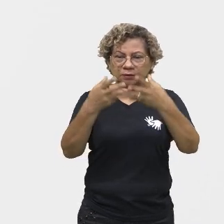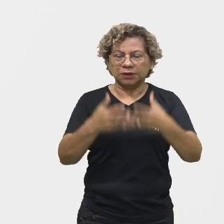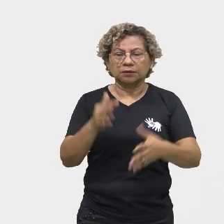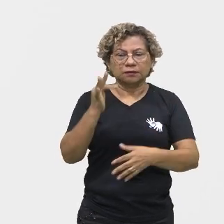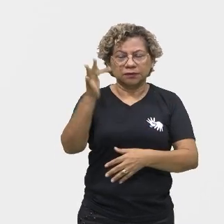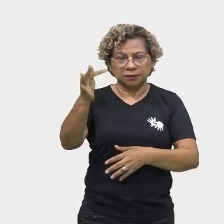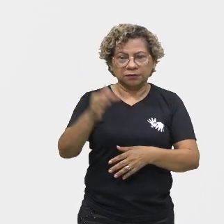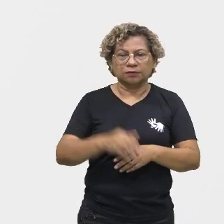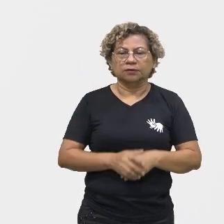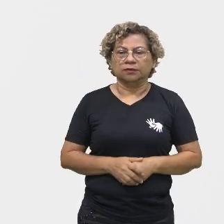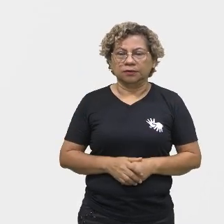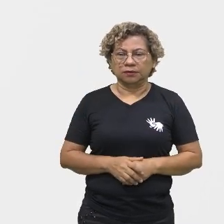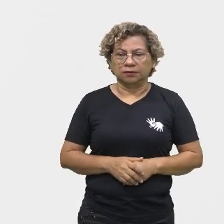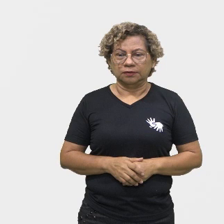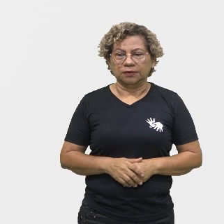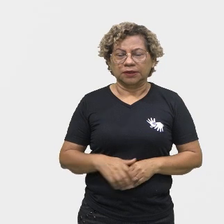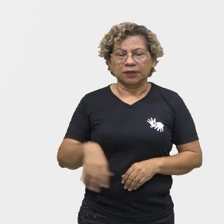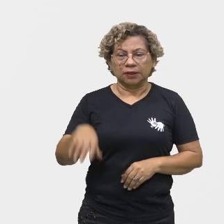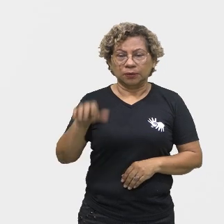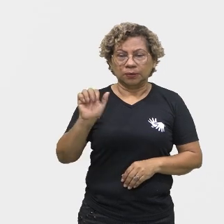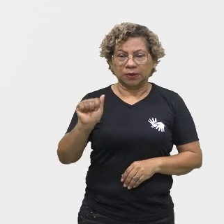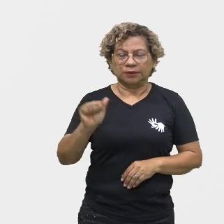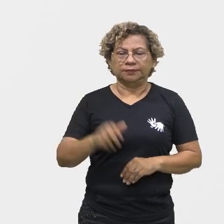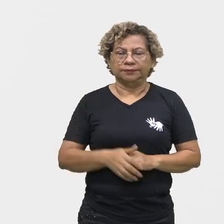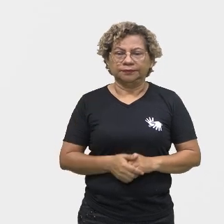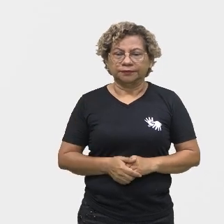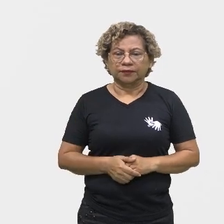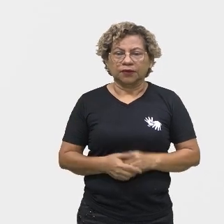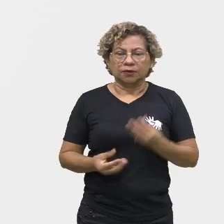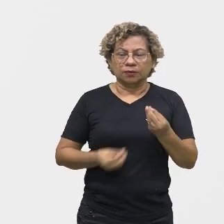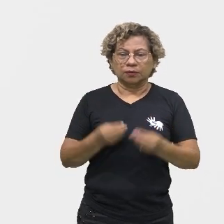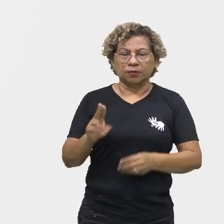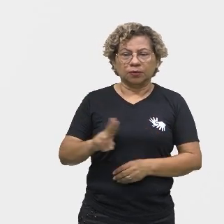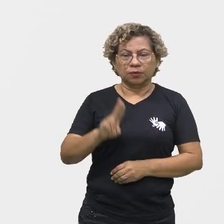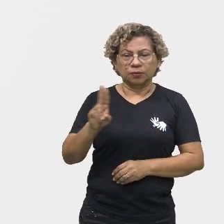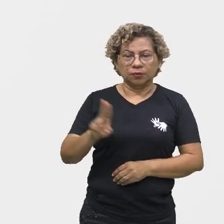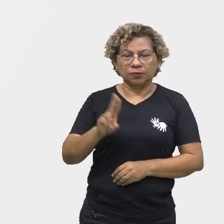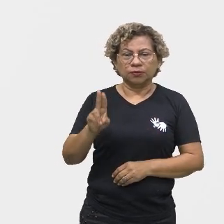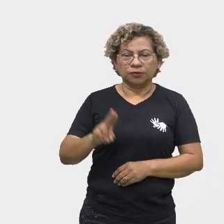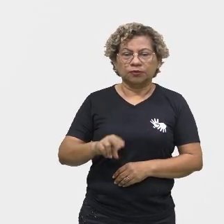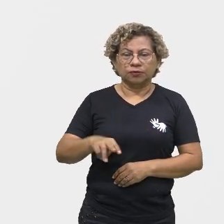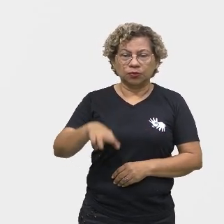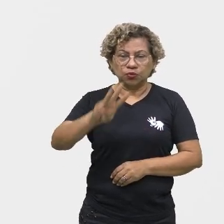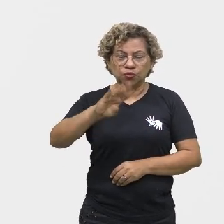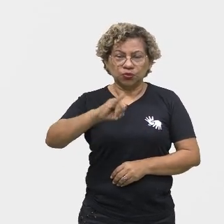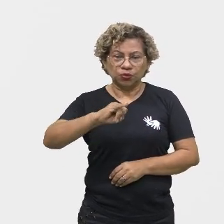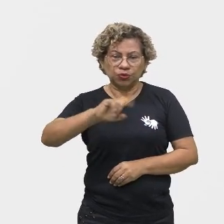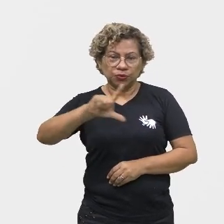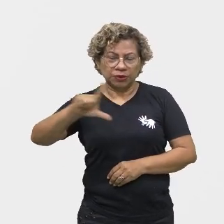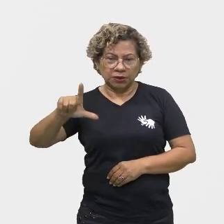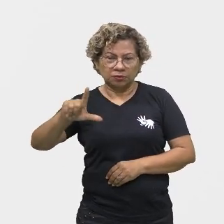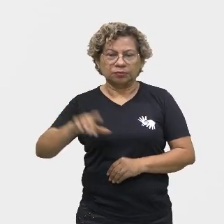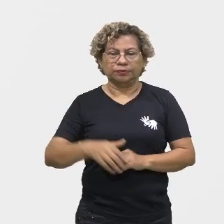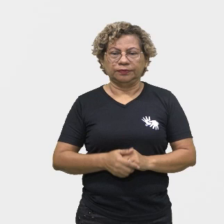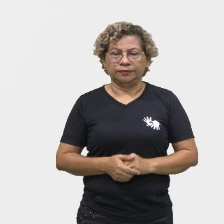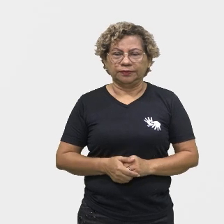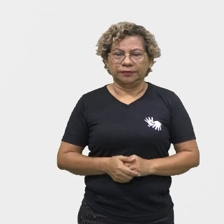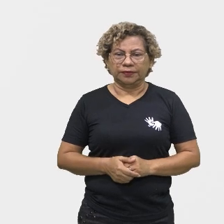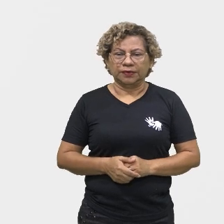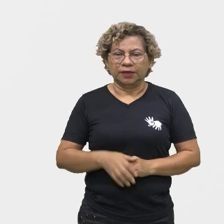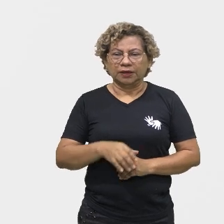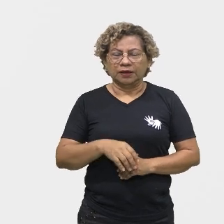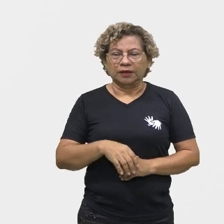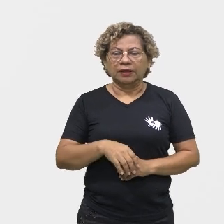a letra A, com a utilização do will. Na verdade, letra C,